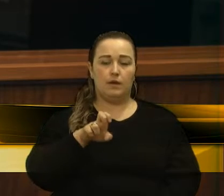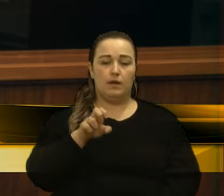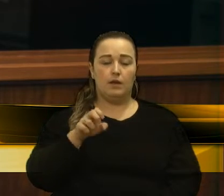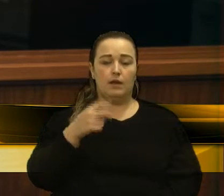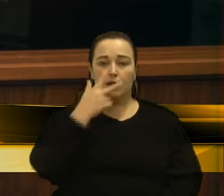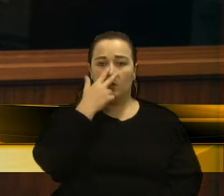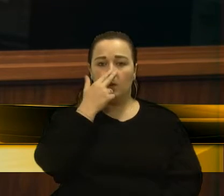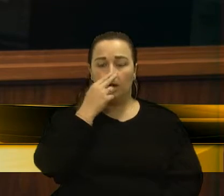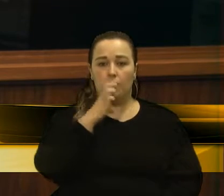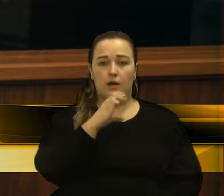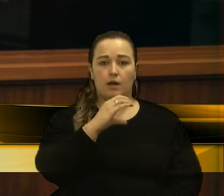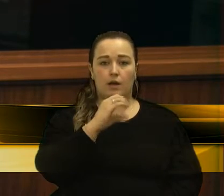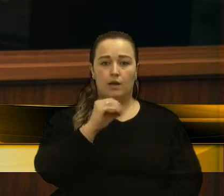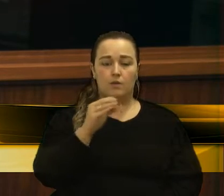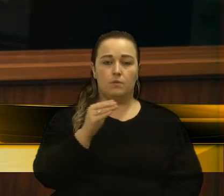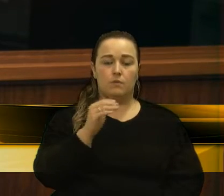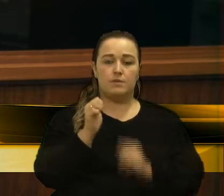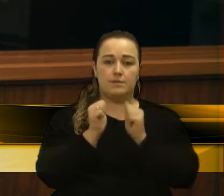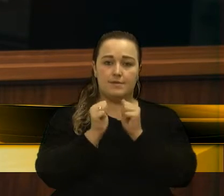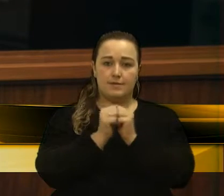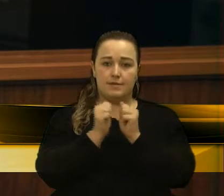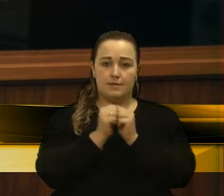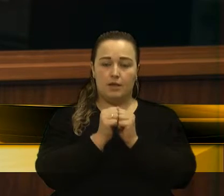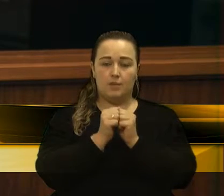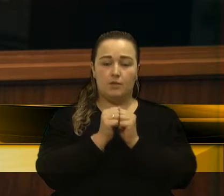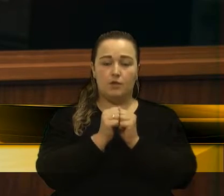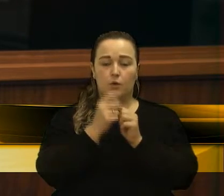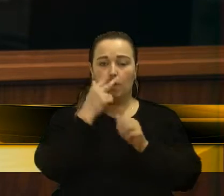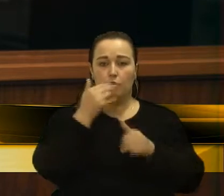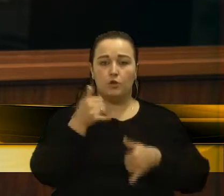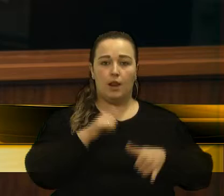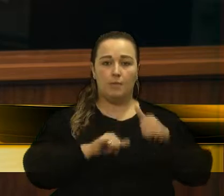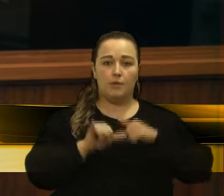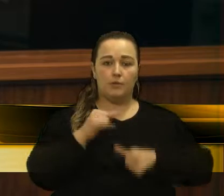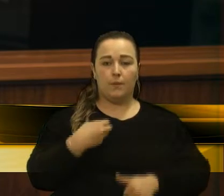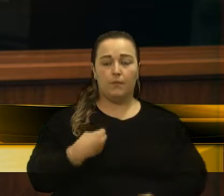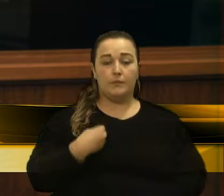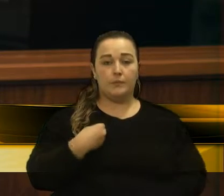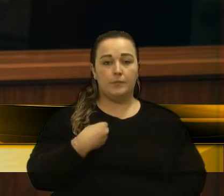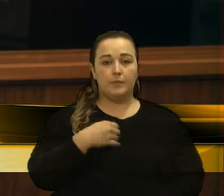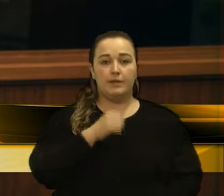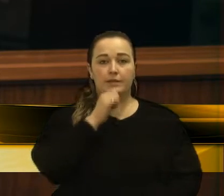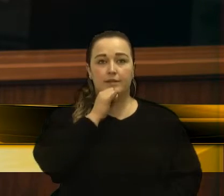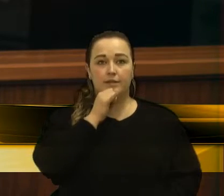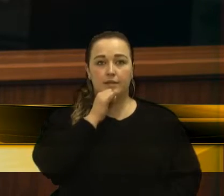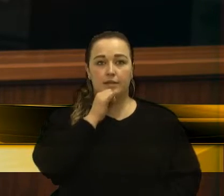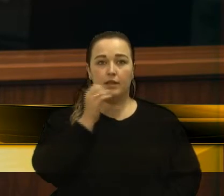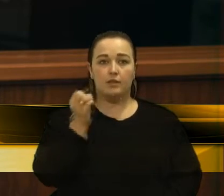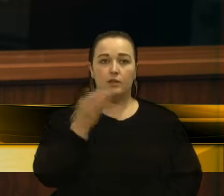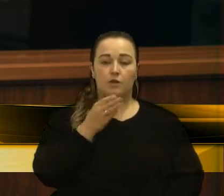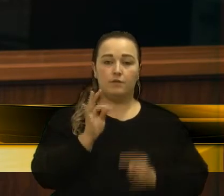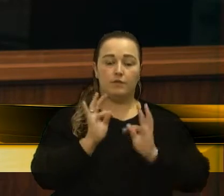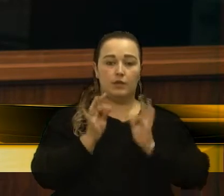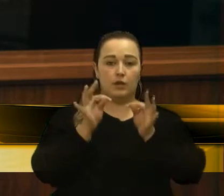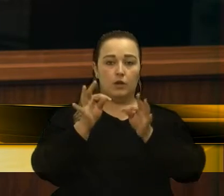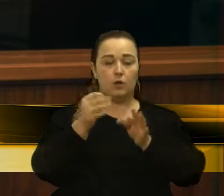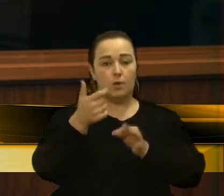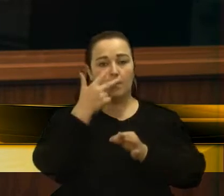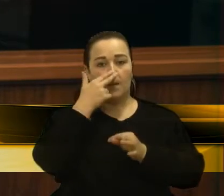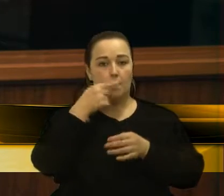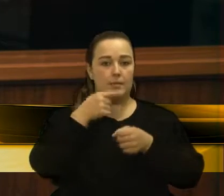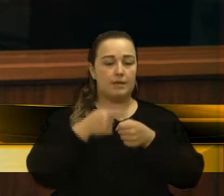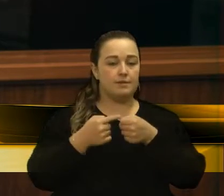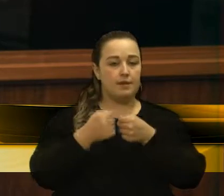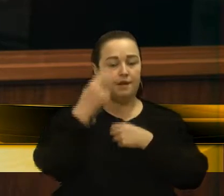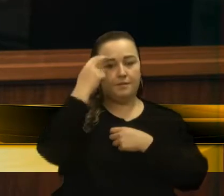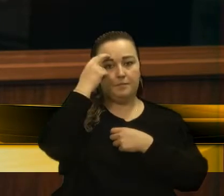o laboratório vivo, que é um espaço para testar novas tecnologias para uma cidade inteligente. Então, isso a gente